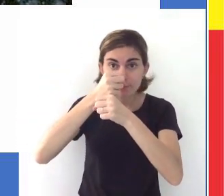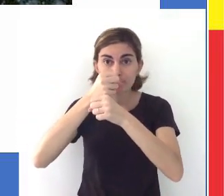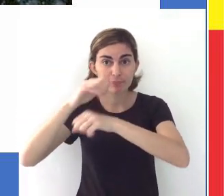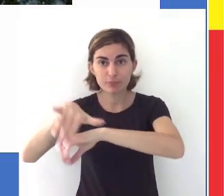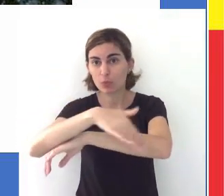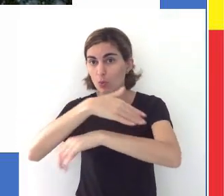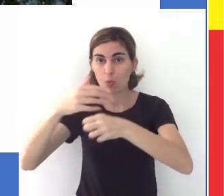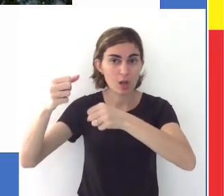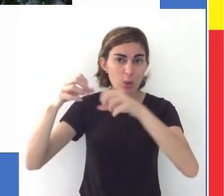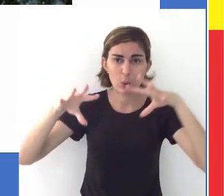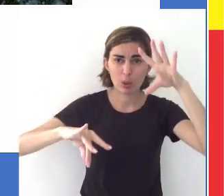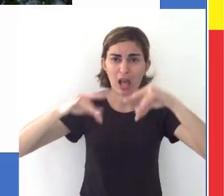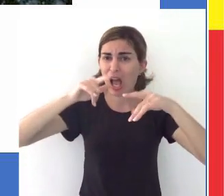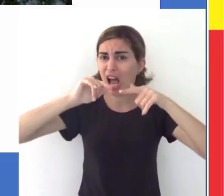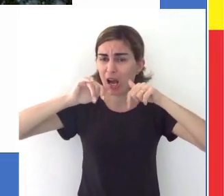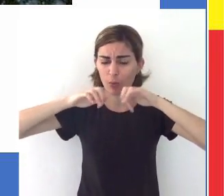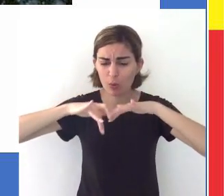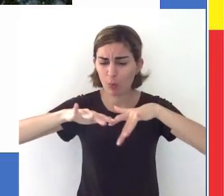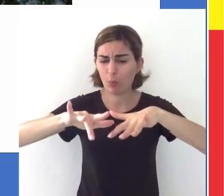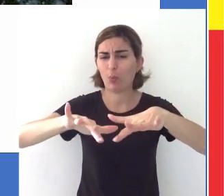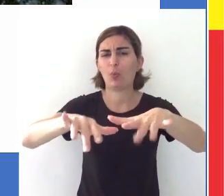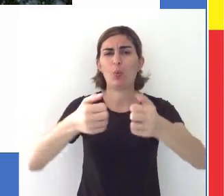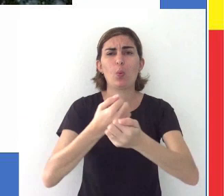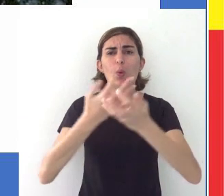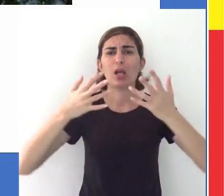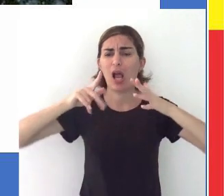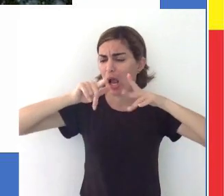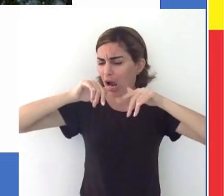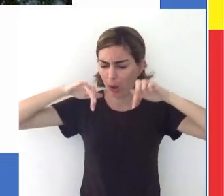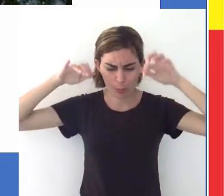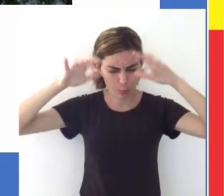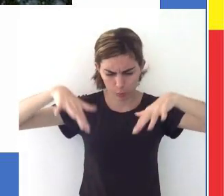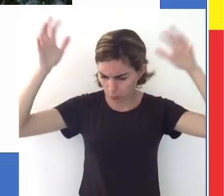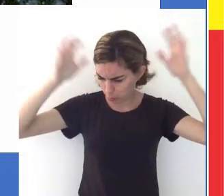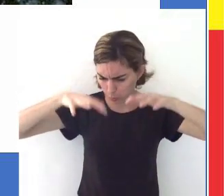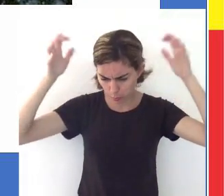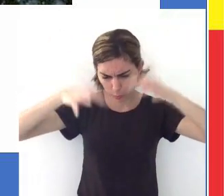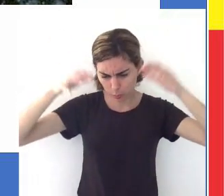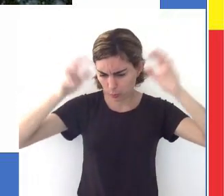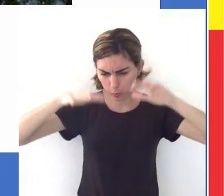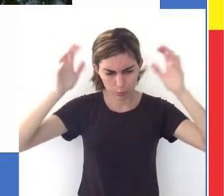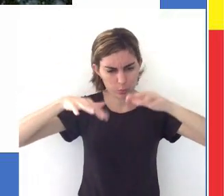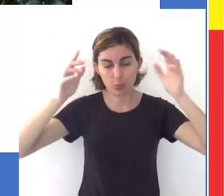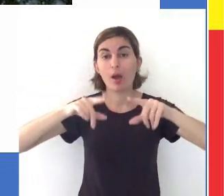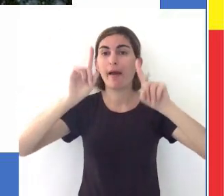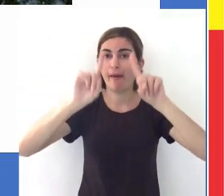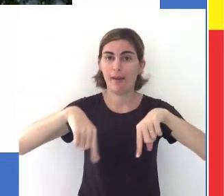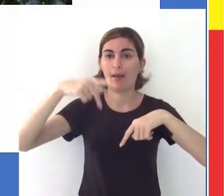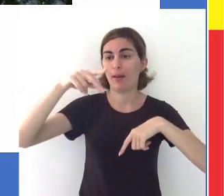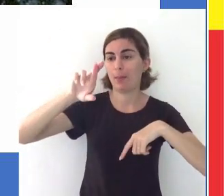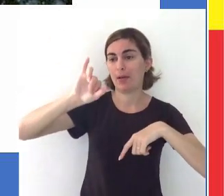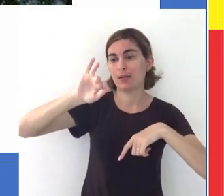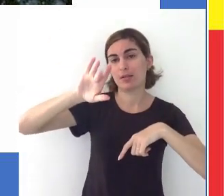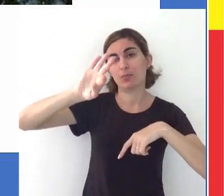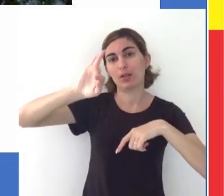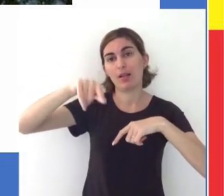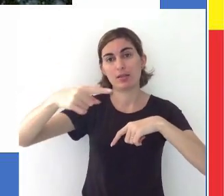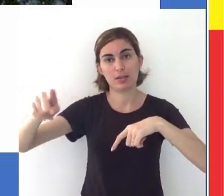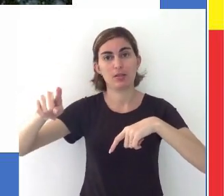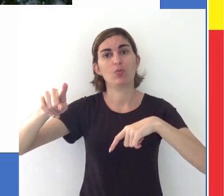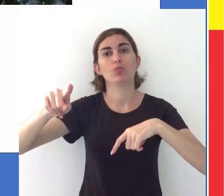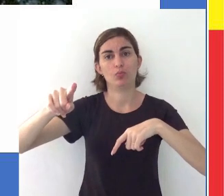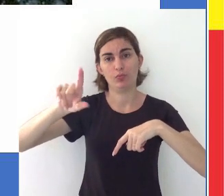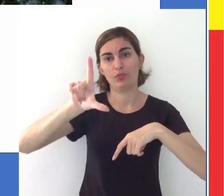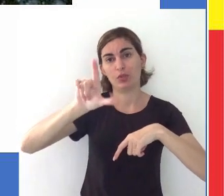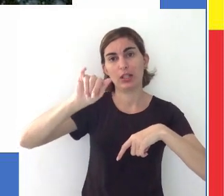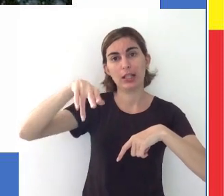guarda-chuvas, a rua toda molhada, aquela quantidade de água caindo sobre as pessoas. Essa é uma forma de precipitação chamada